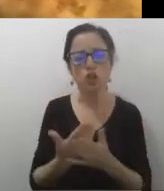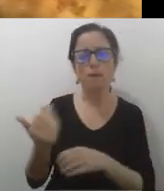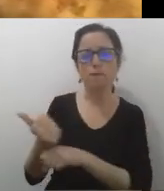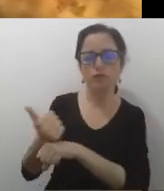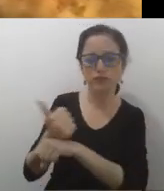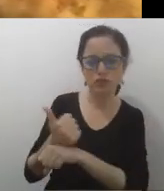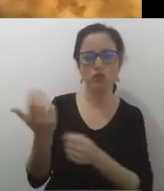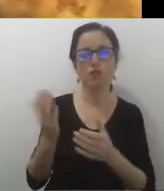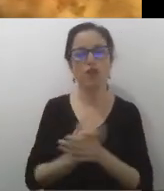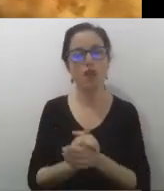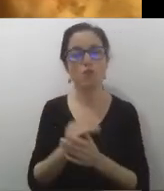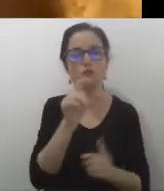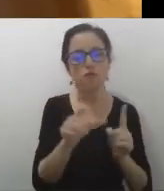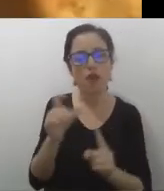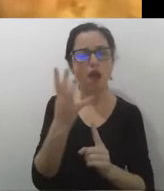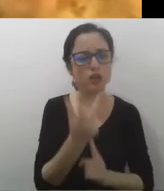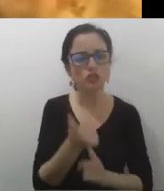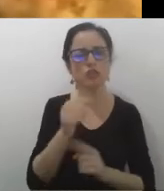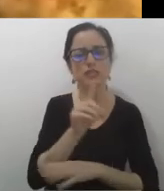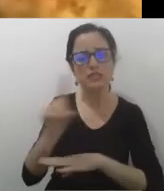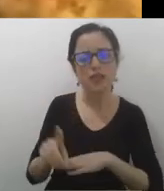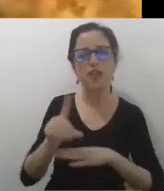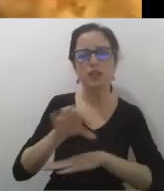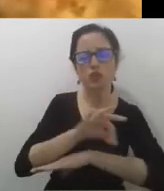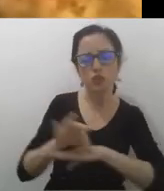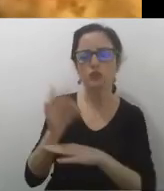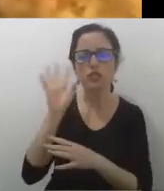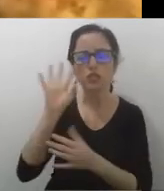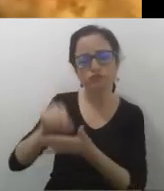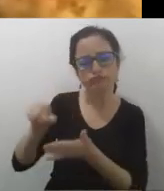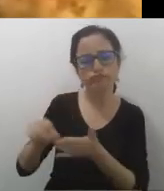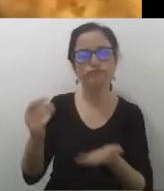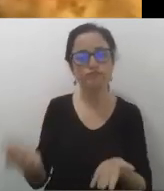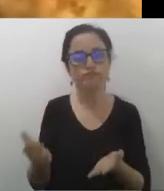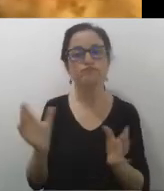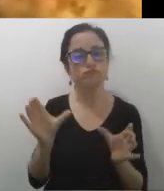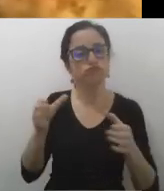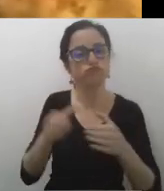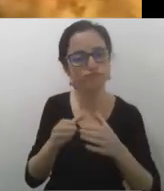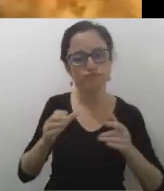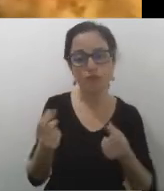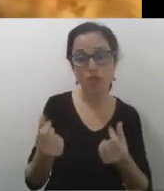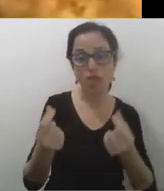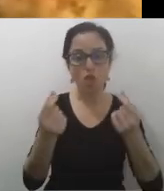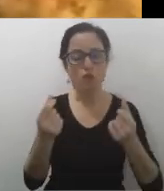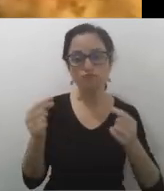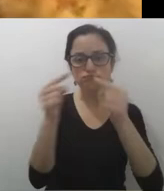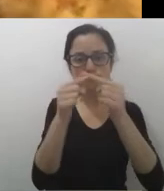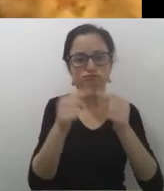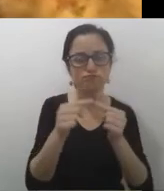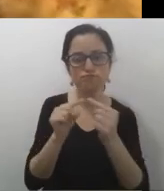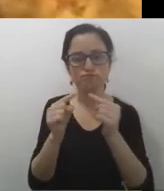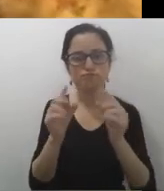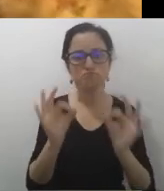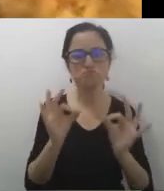museus, escolas e profissionais, artistas, designers, arquitetos, teóricos, e que vai formando uma trama rica e